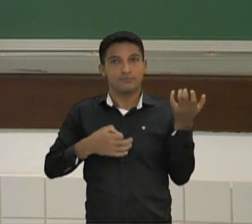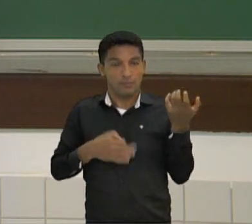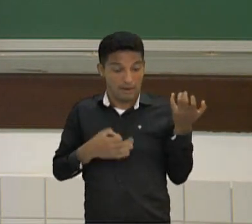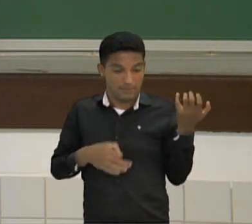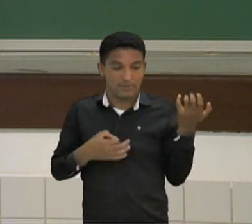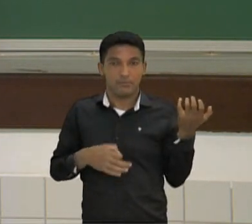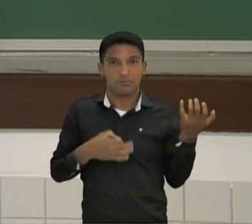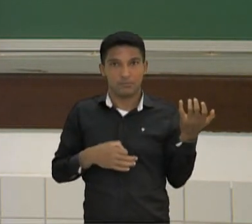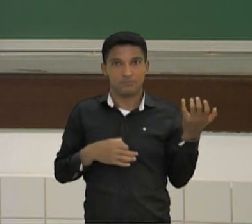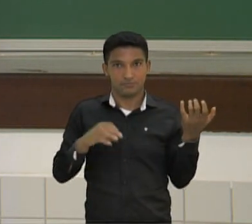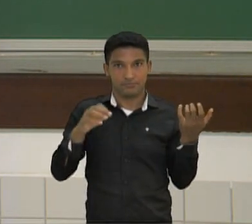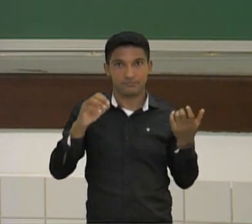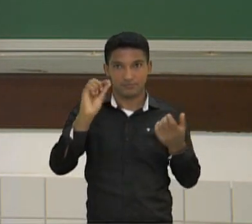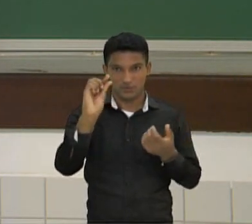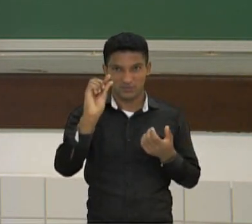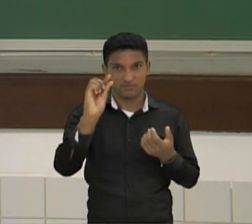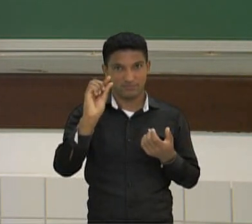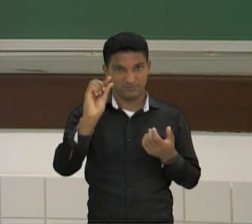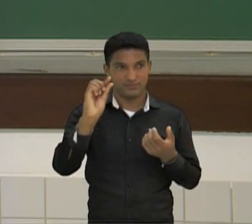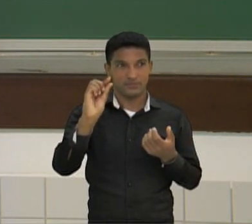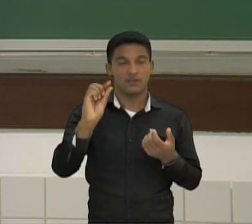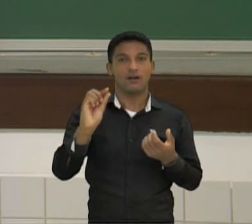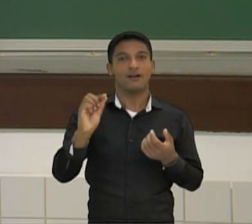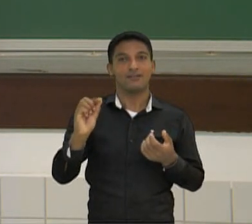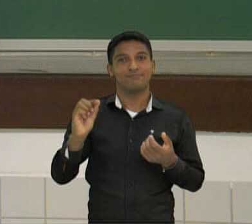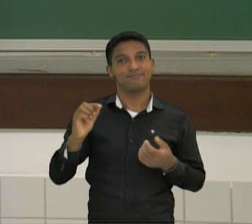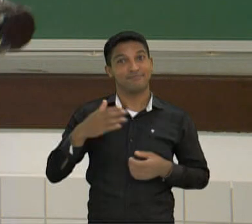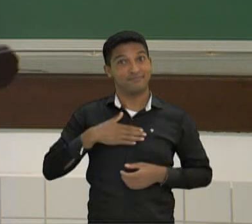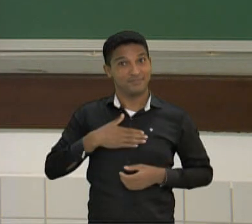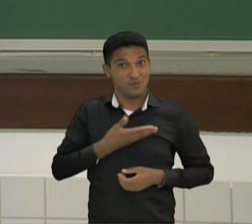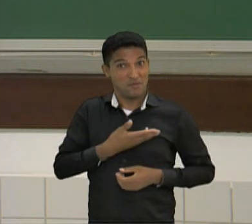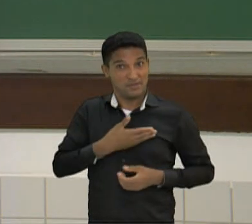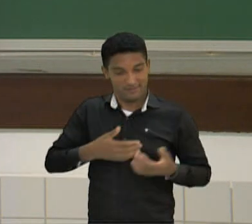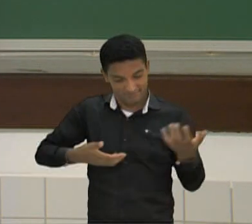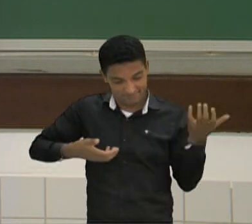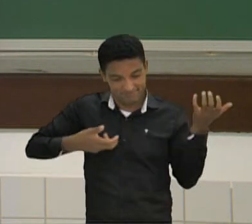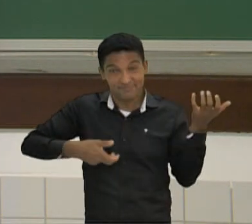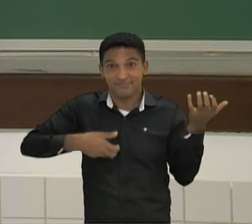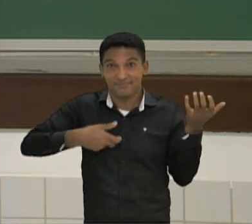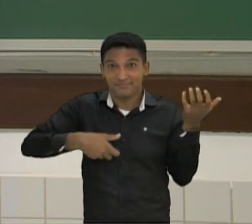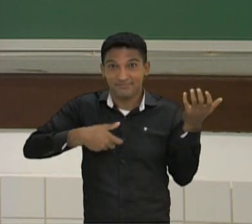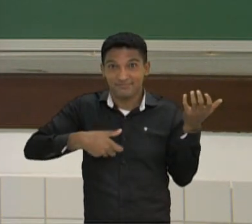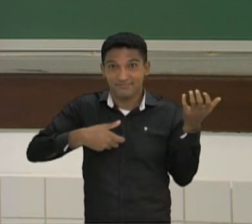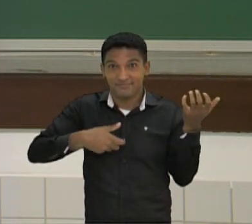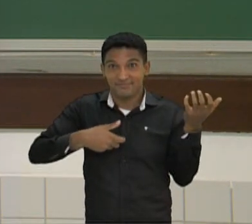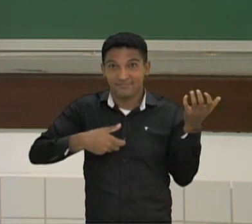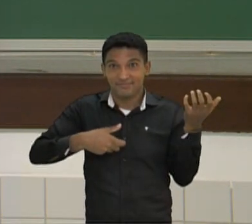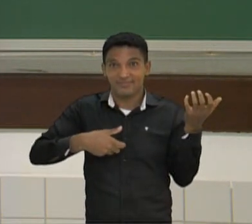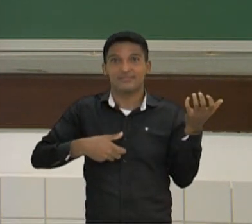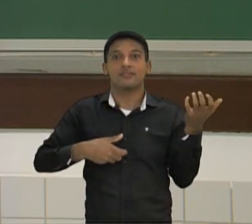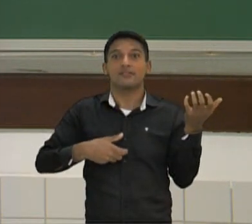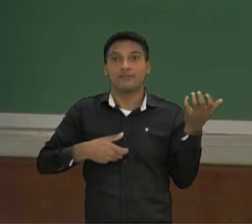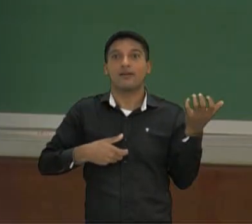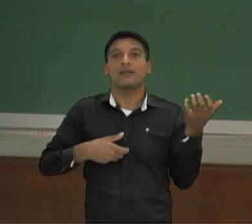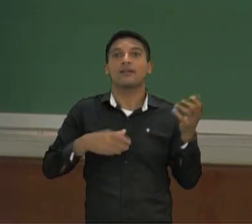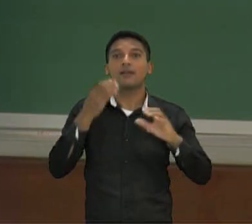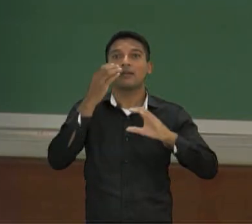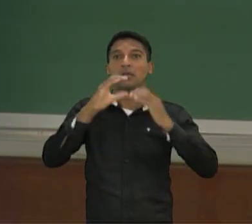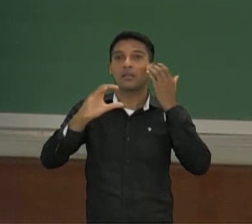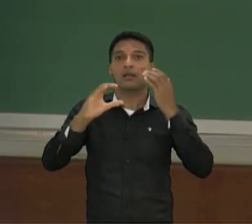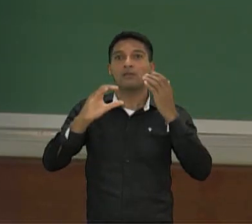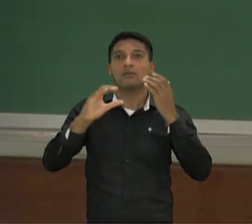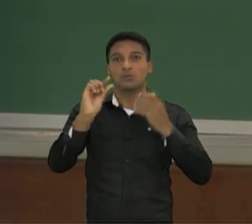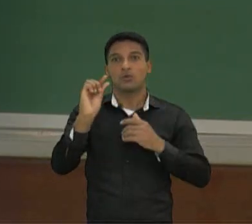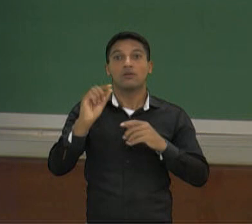vocês. Então eu trouxe aqui o meu querido companheiro novamente, para a gente poder cantar um pouquinho. Vamos